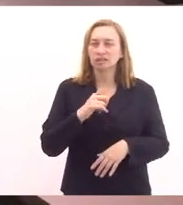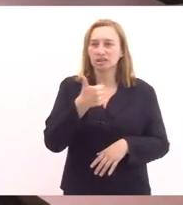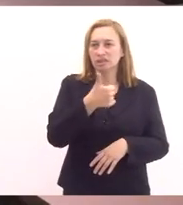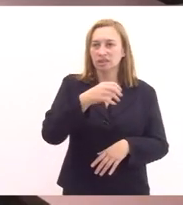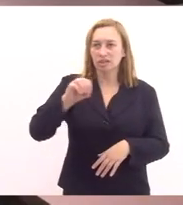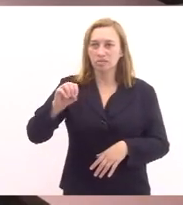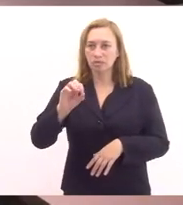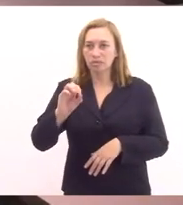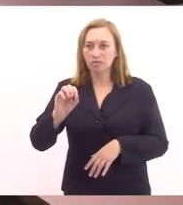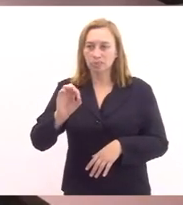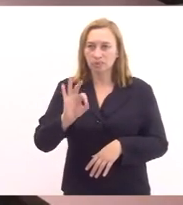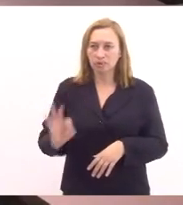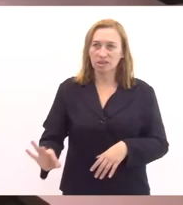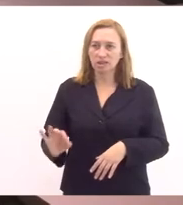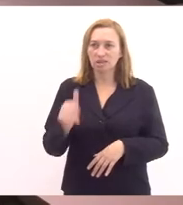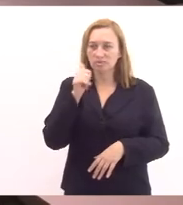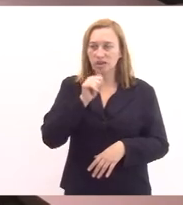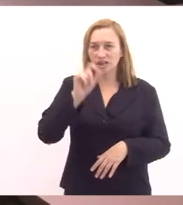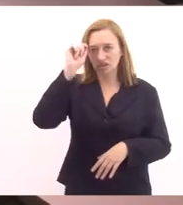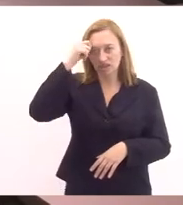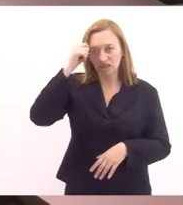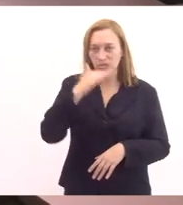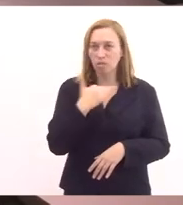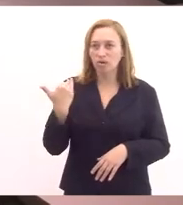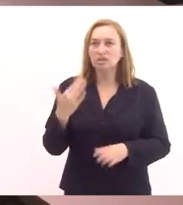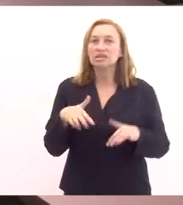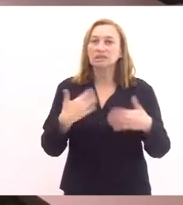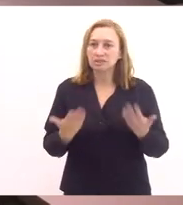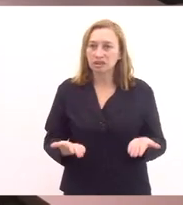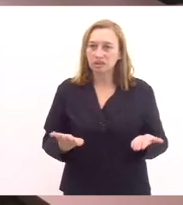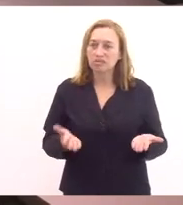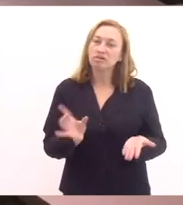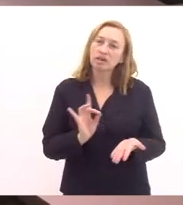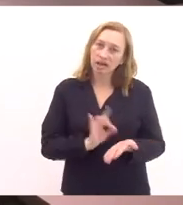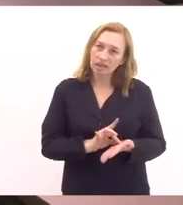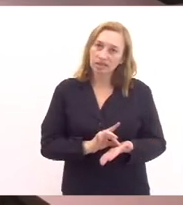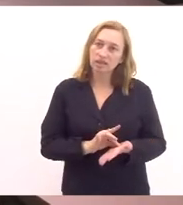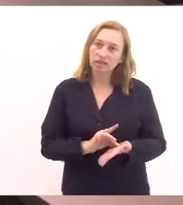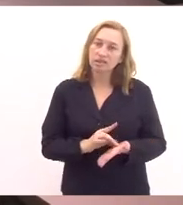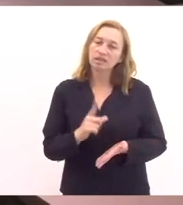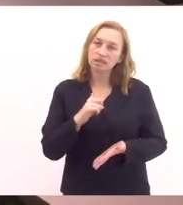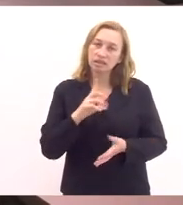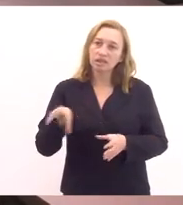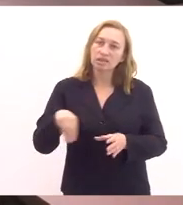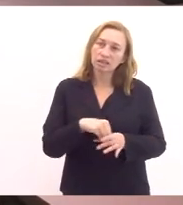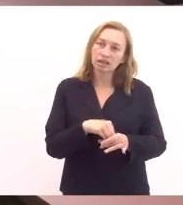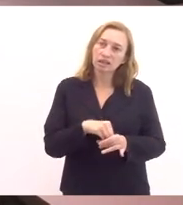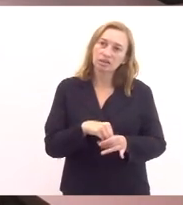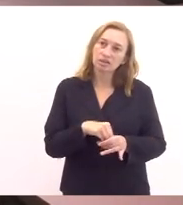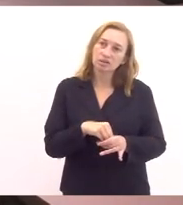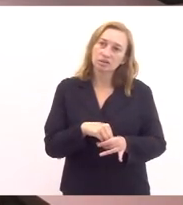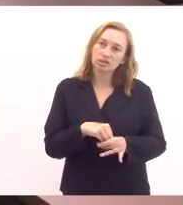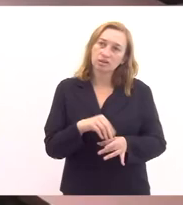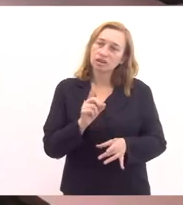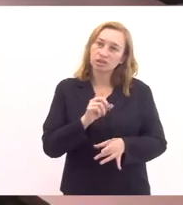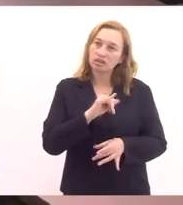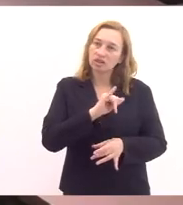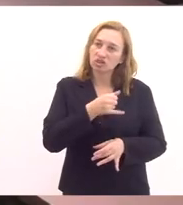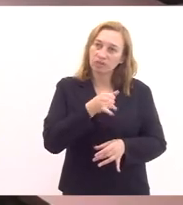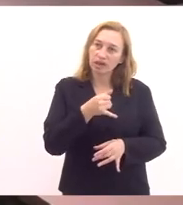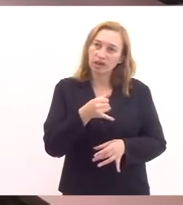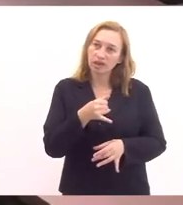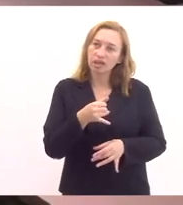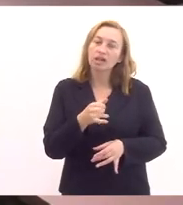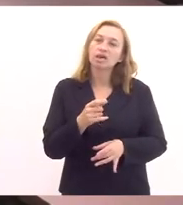100 porcento de óbitos de mulheres negras é né Então essa é a realidade que a gente tem dentro dela né que não é de Japeri